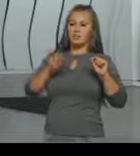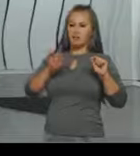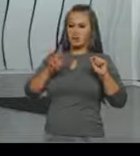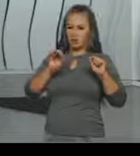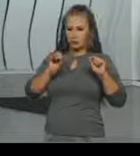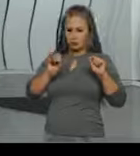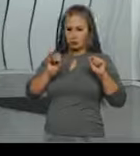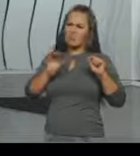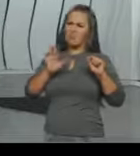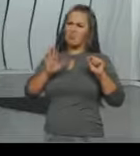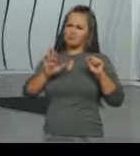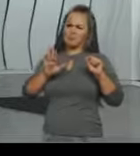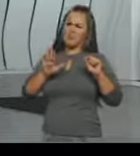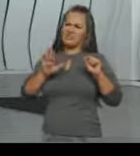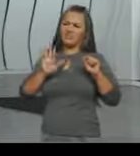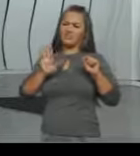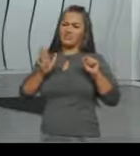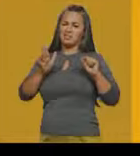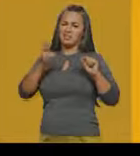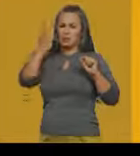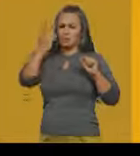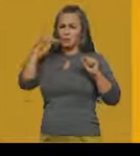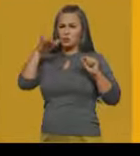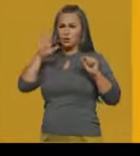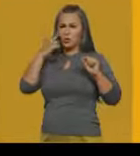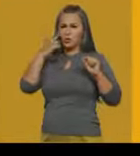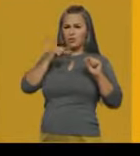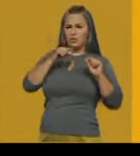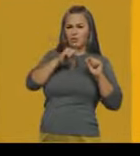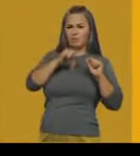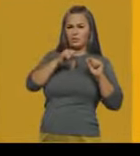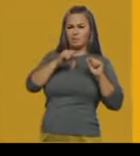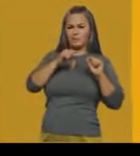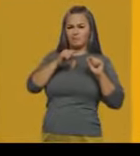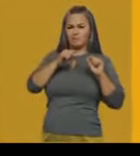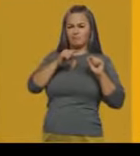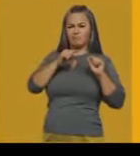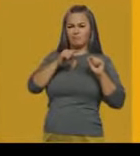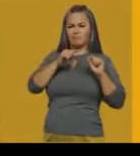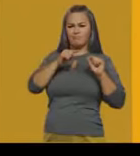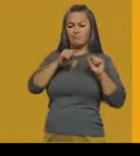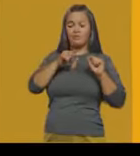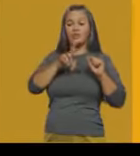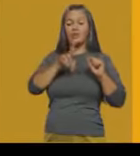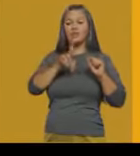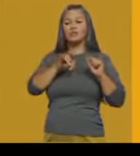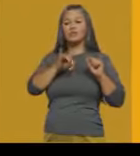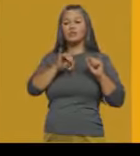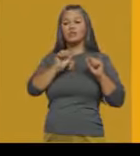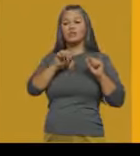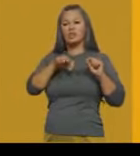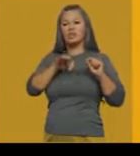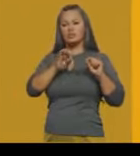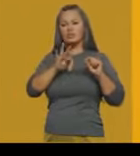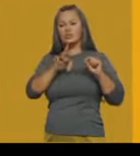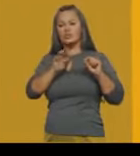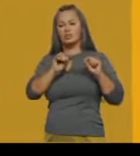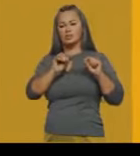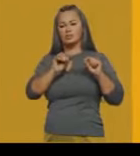bom? Esse aqui é o diâmetro. O diâmetro eu poderia calculá-lo como